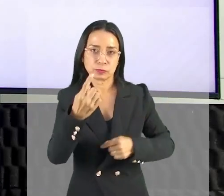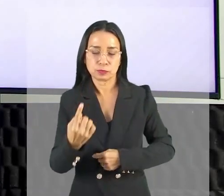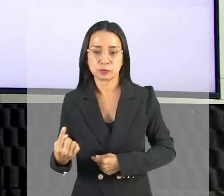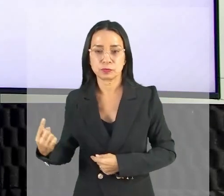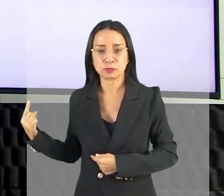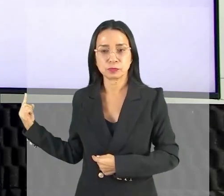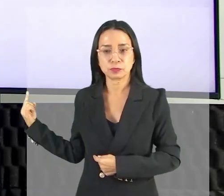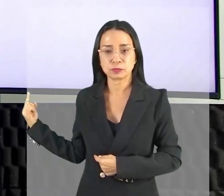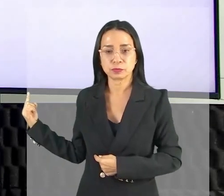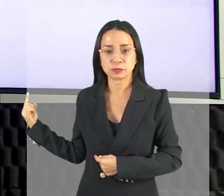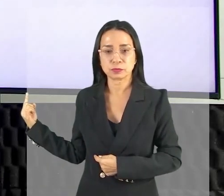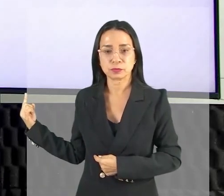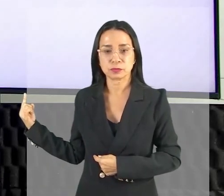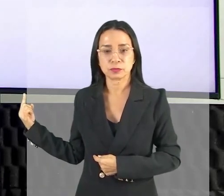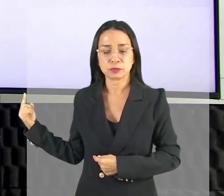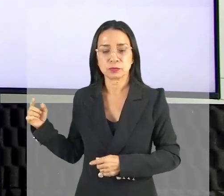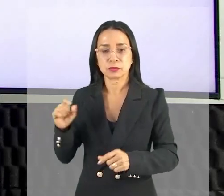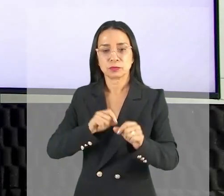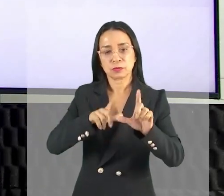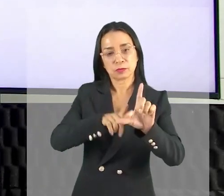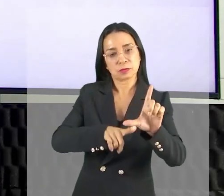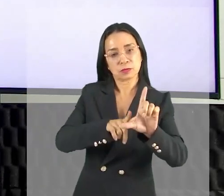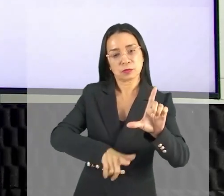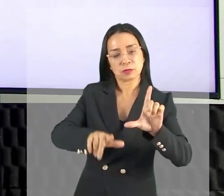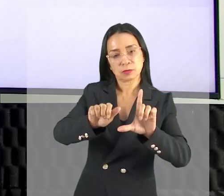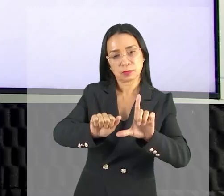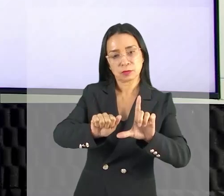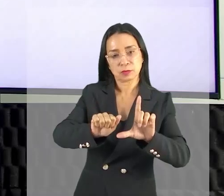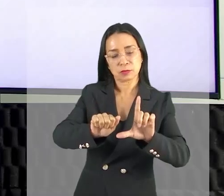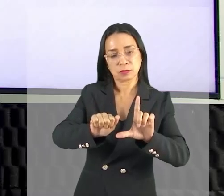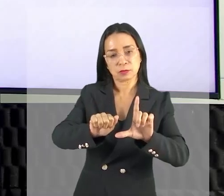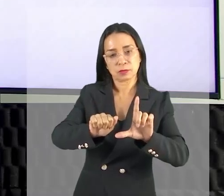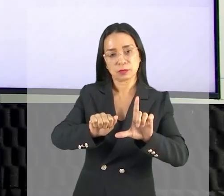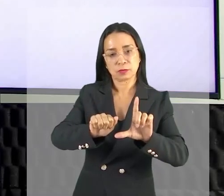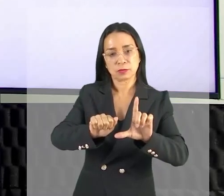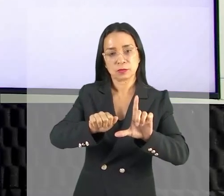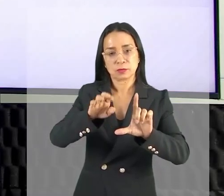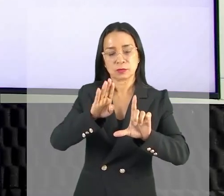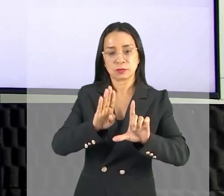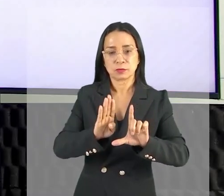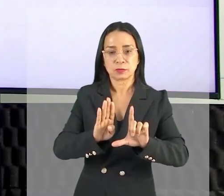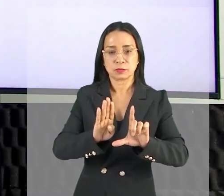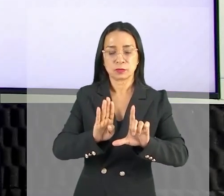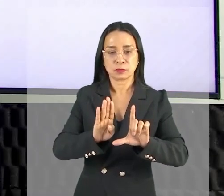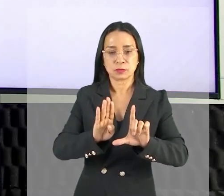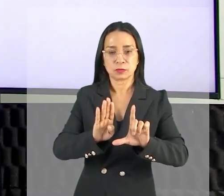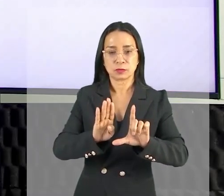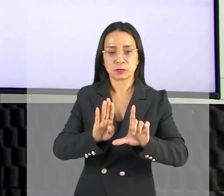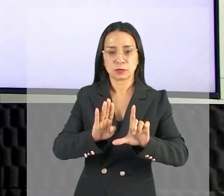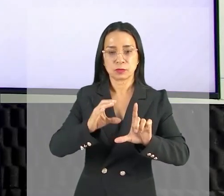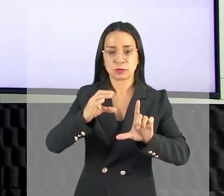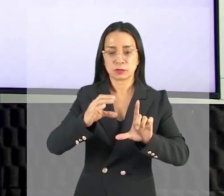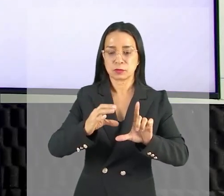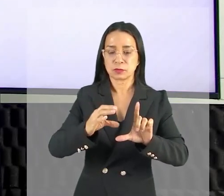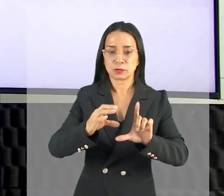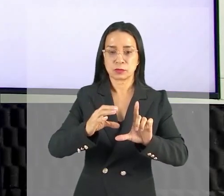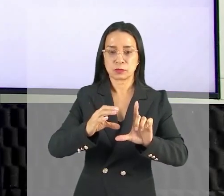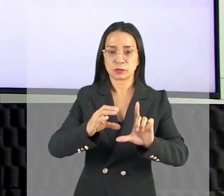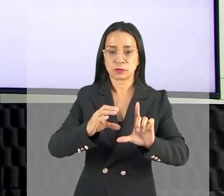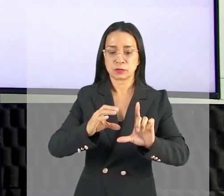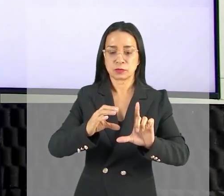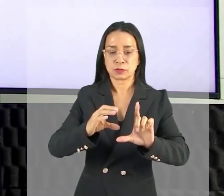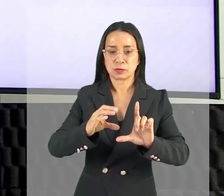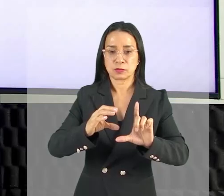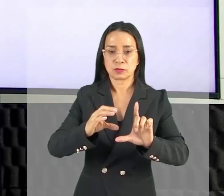da produção de letra A, linfócitos, letra B, leucócitos,